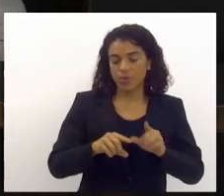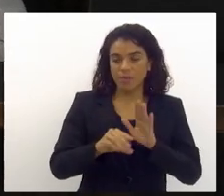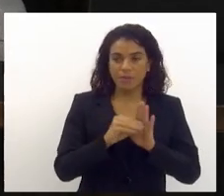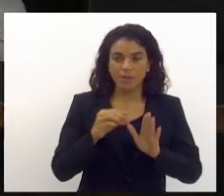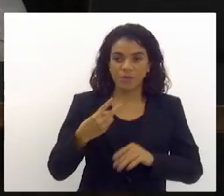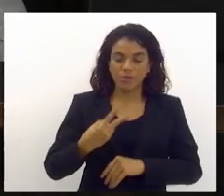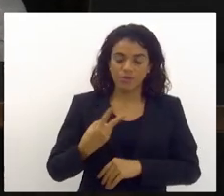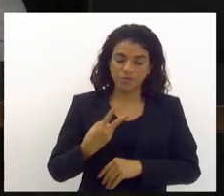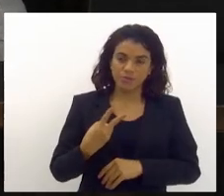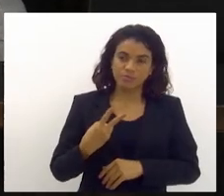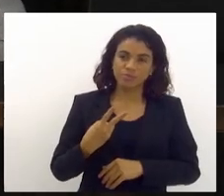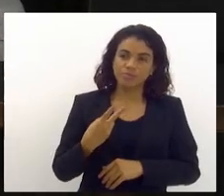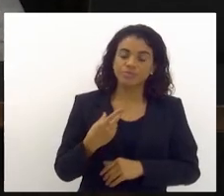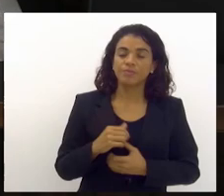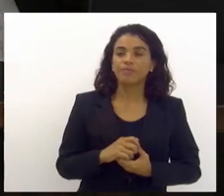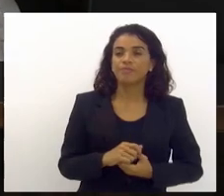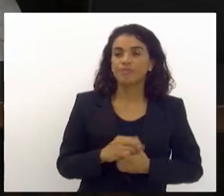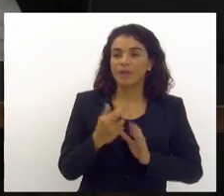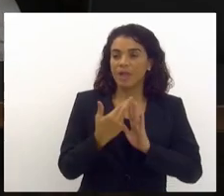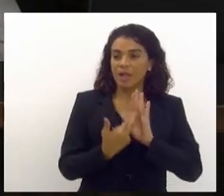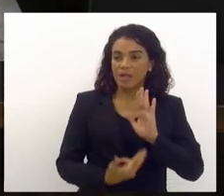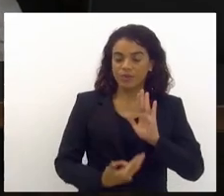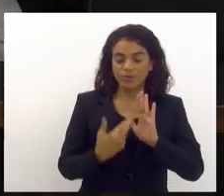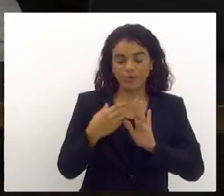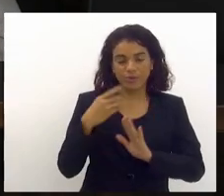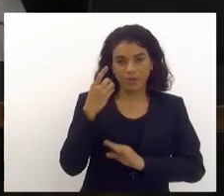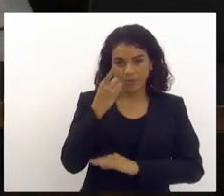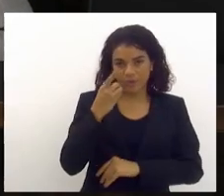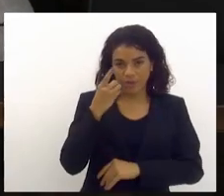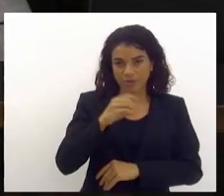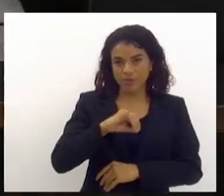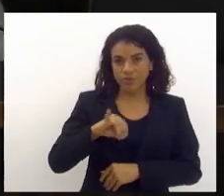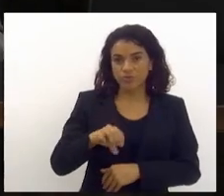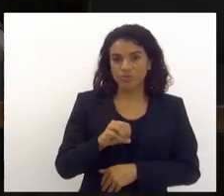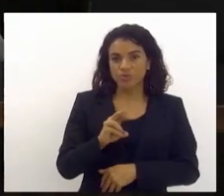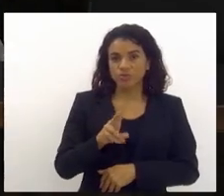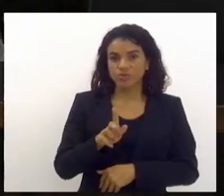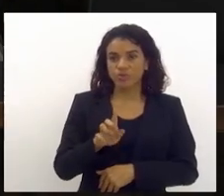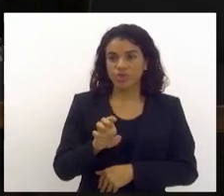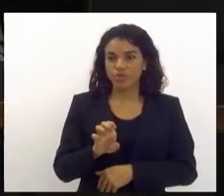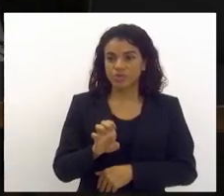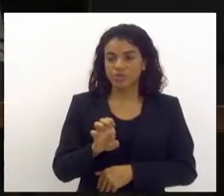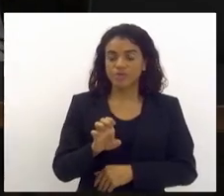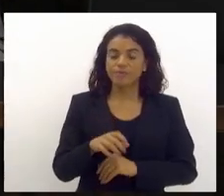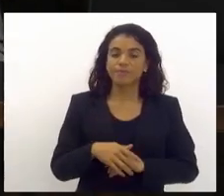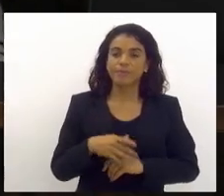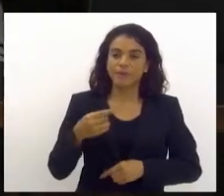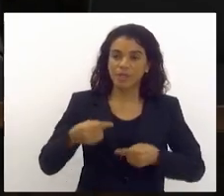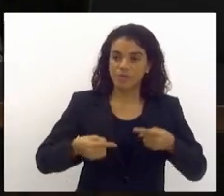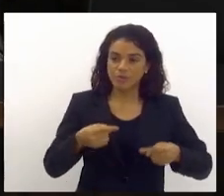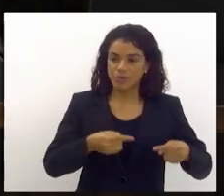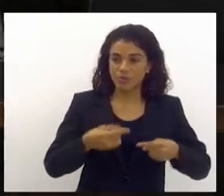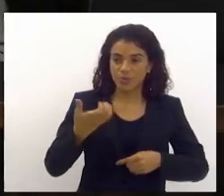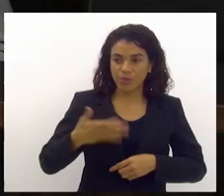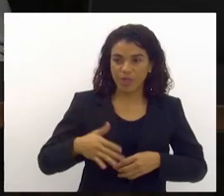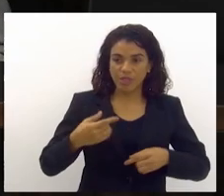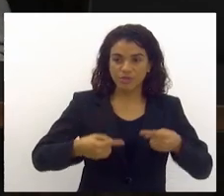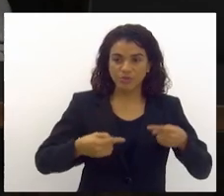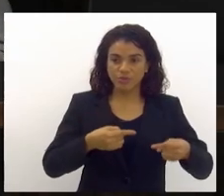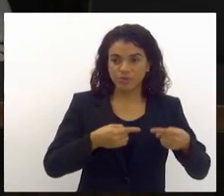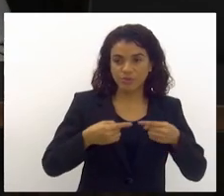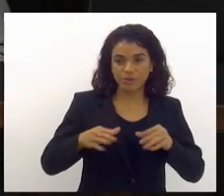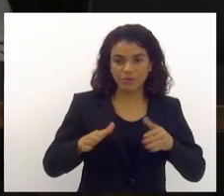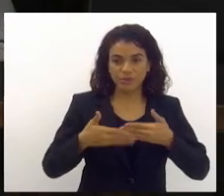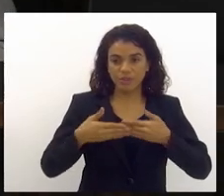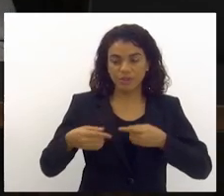por substitutivo. Relator, deputado Jorge Felipe Neto. Em discussão, não havendo quem queira discutir,